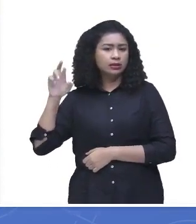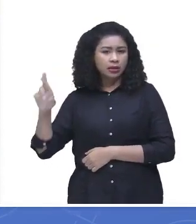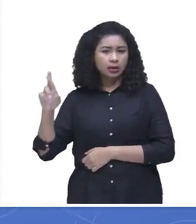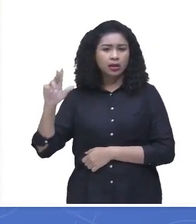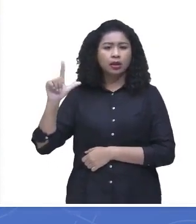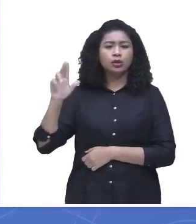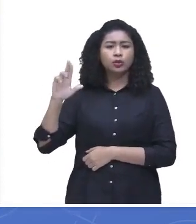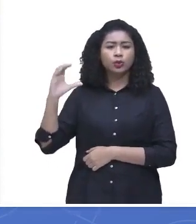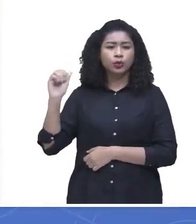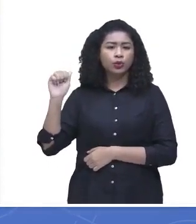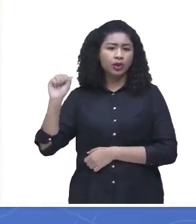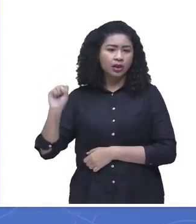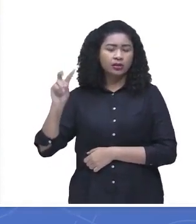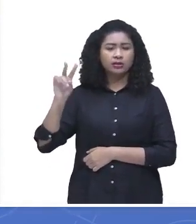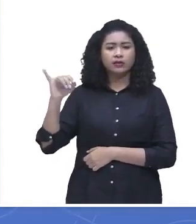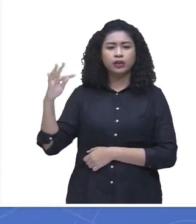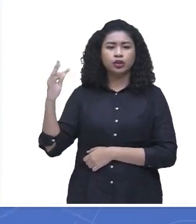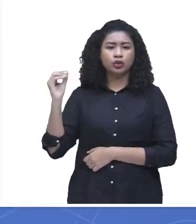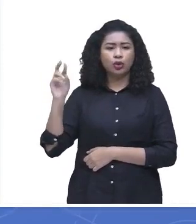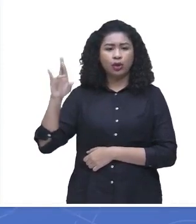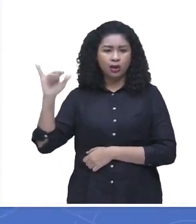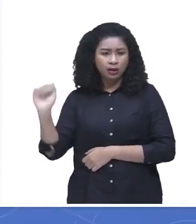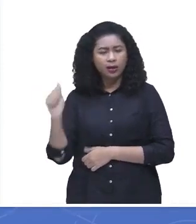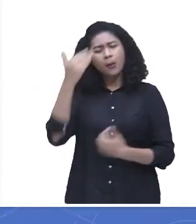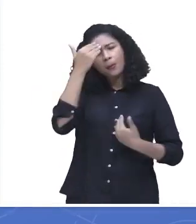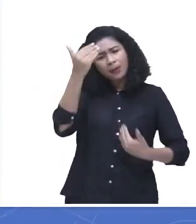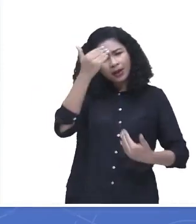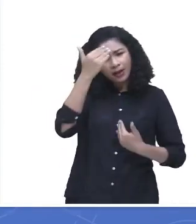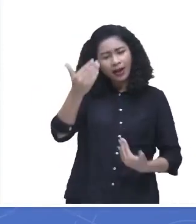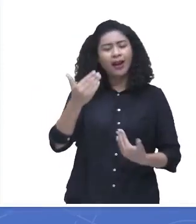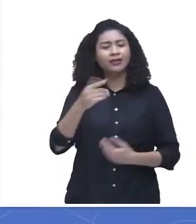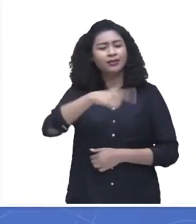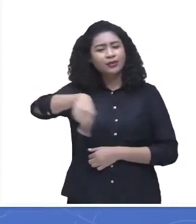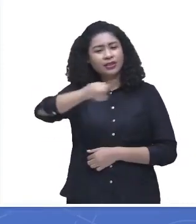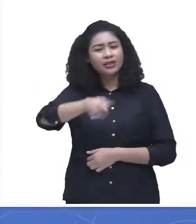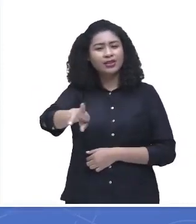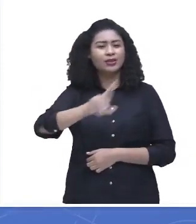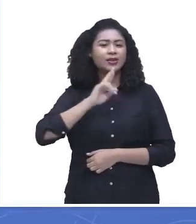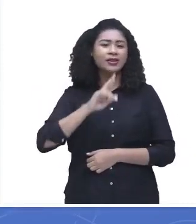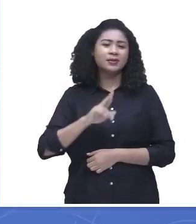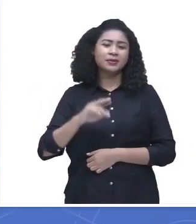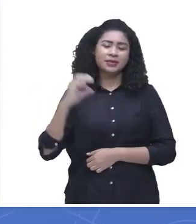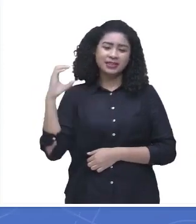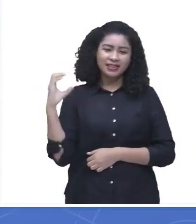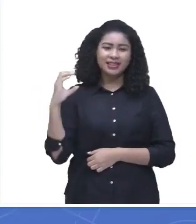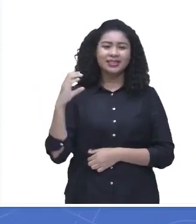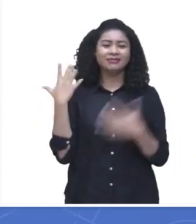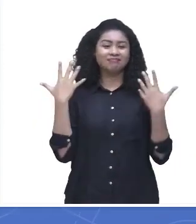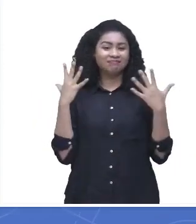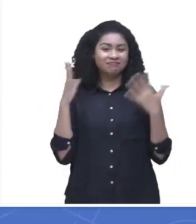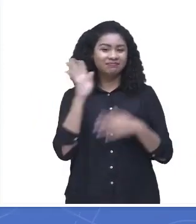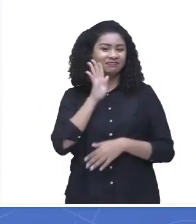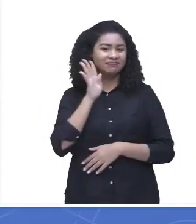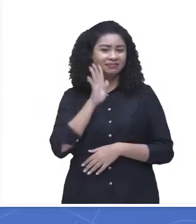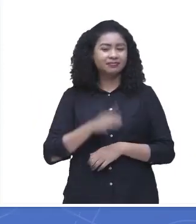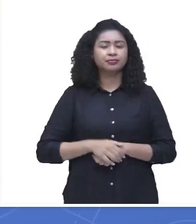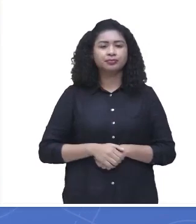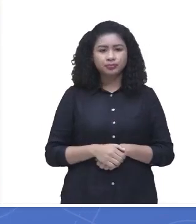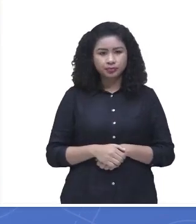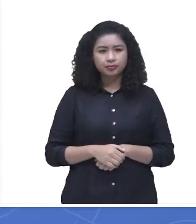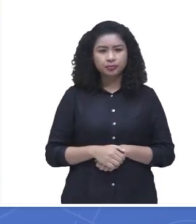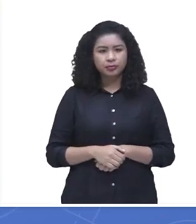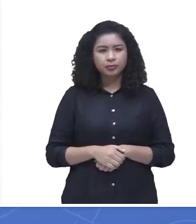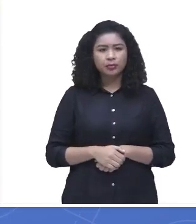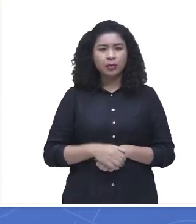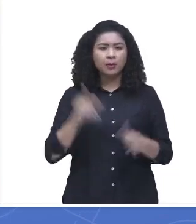muito obrigada. Eu vi que vocês também marcaram a alternativa C, muito bacana. Vamos agora à nossa quarta e última questão. Vamos lá? Os primeiros tempos da